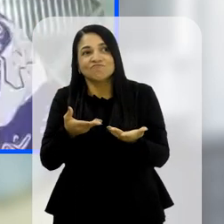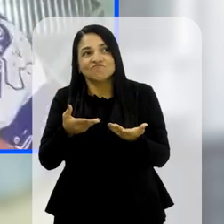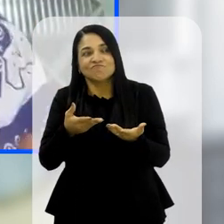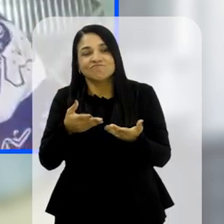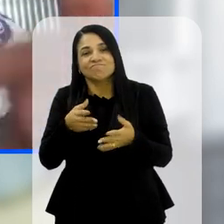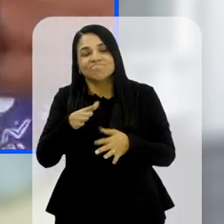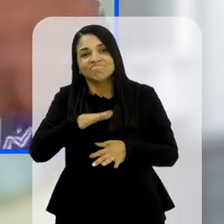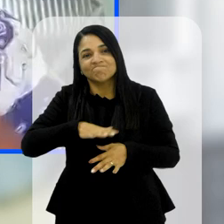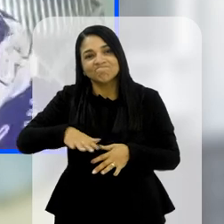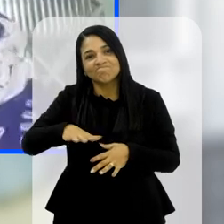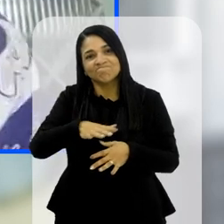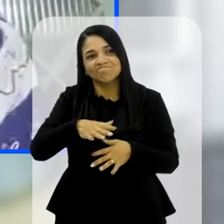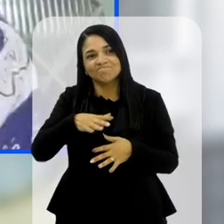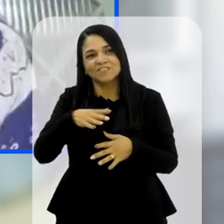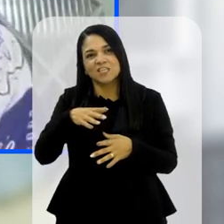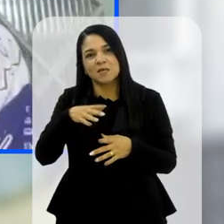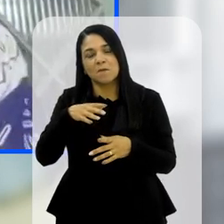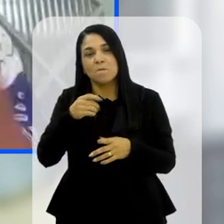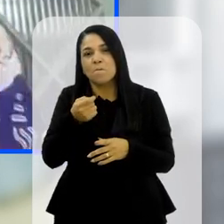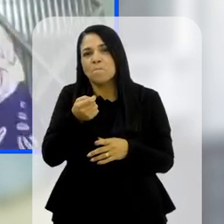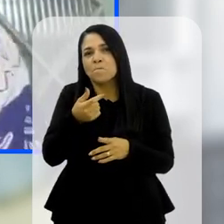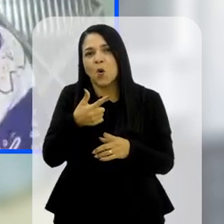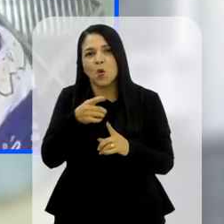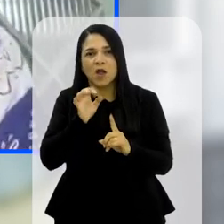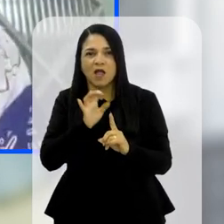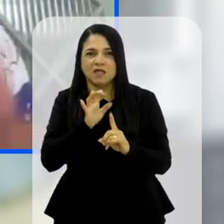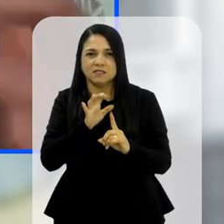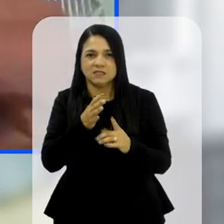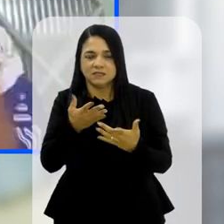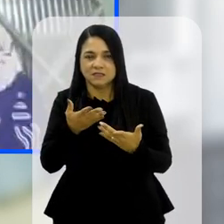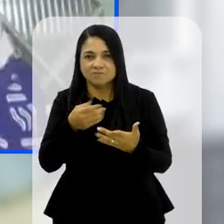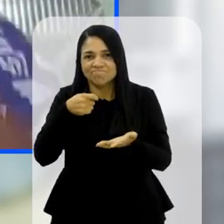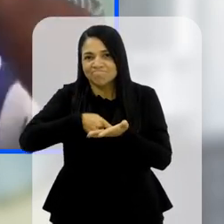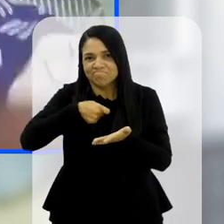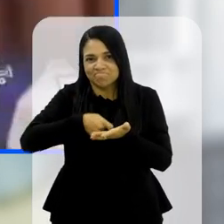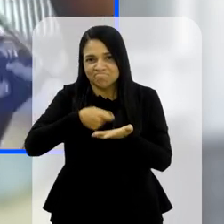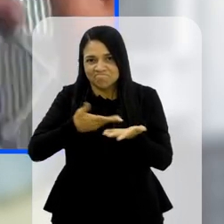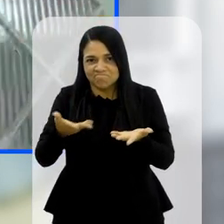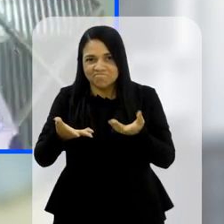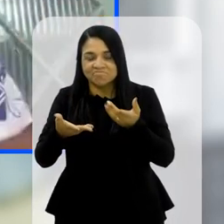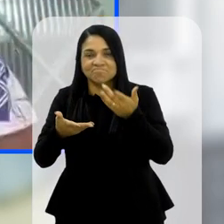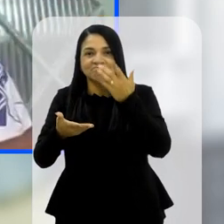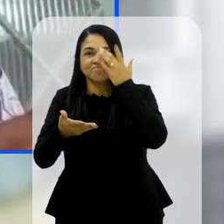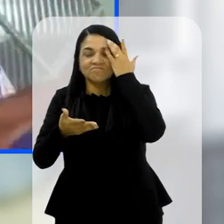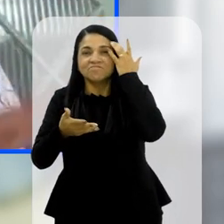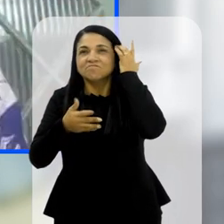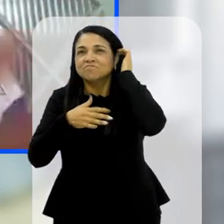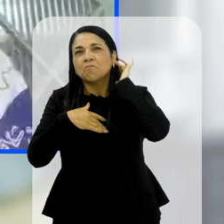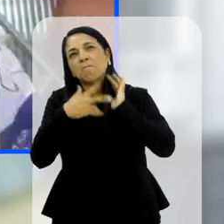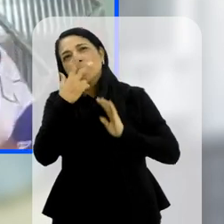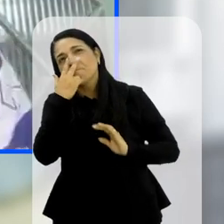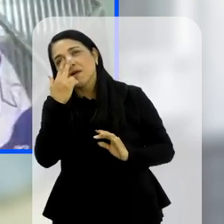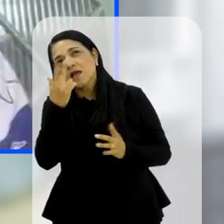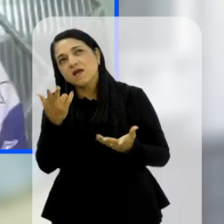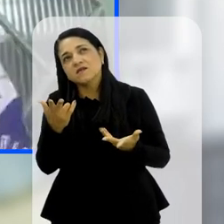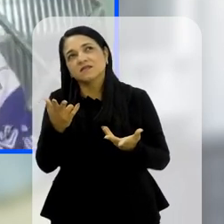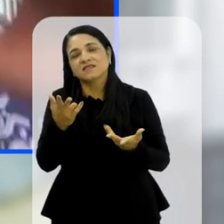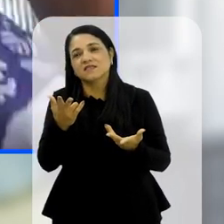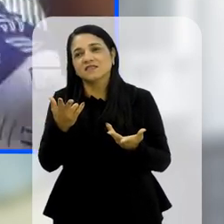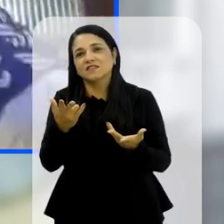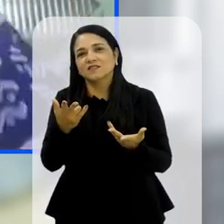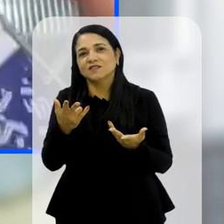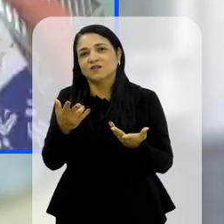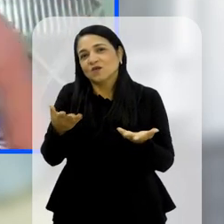hoje o mercado ele está menos exigente em relação ao preparo. Talvez como lá também. E estivesse menos